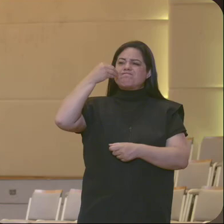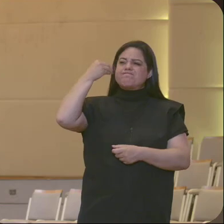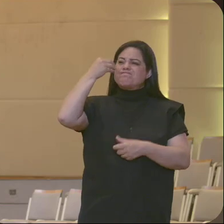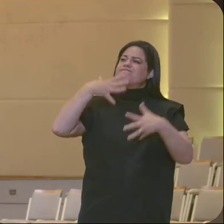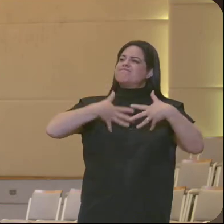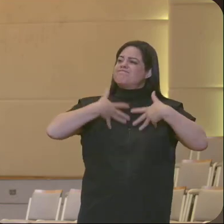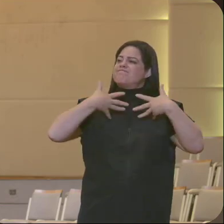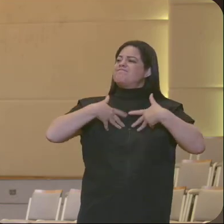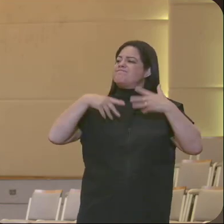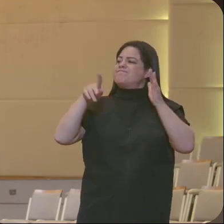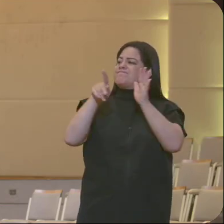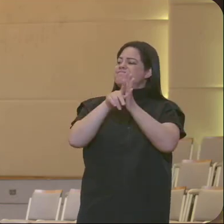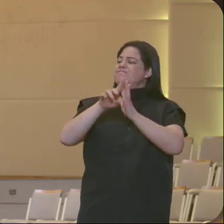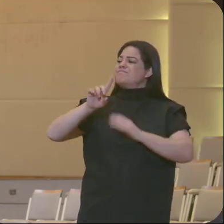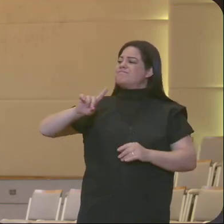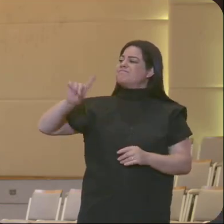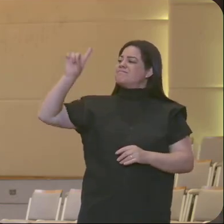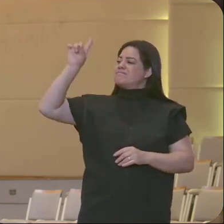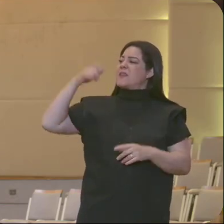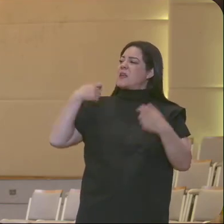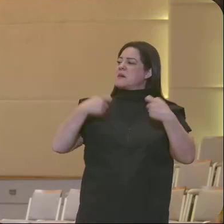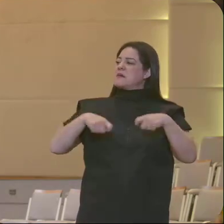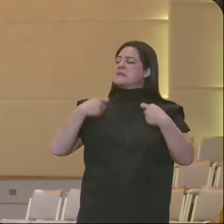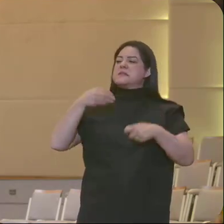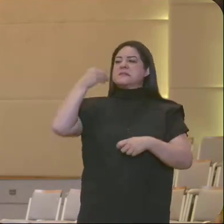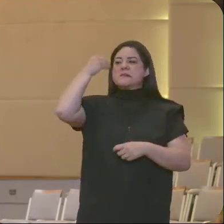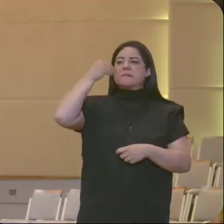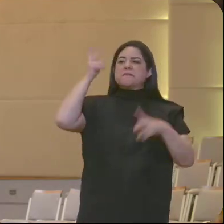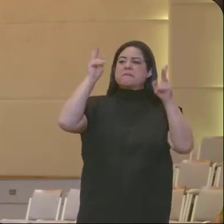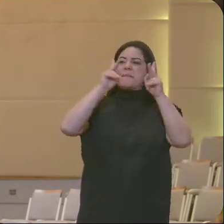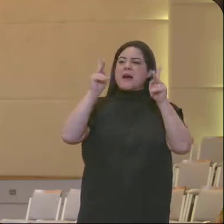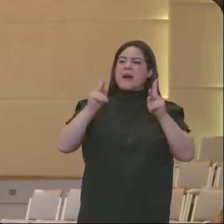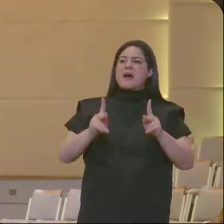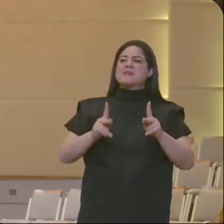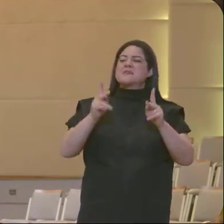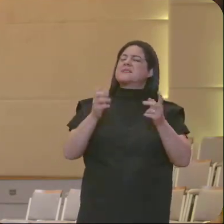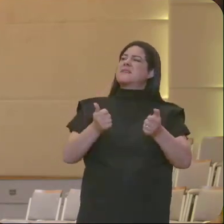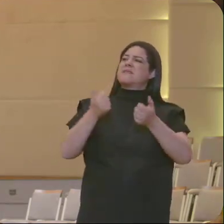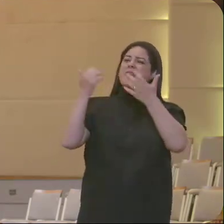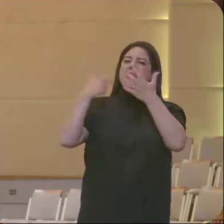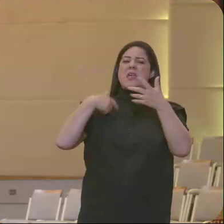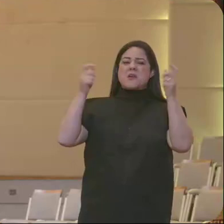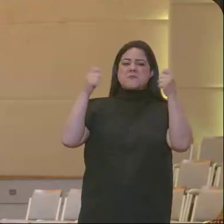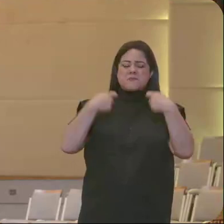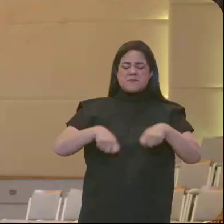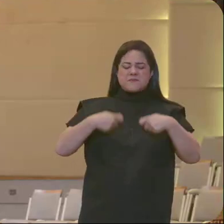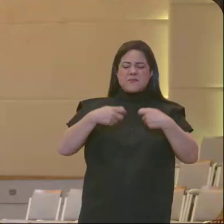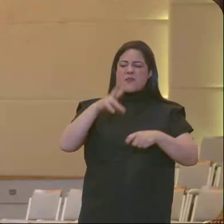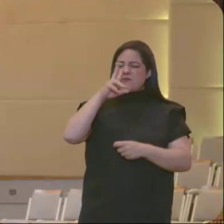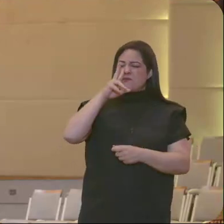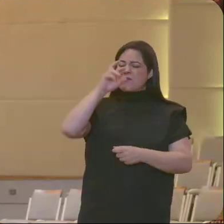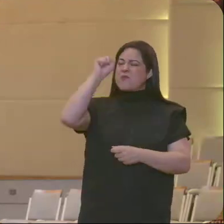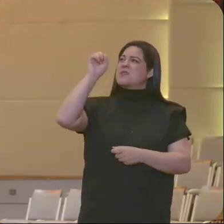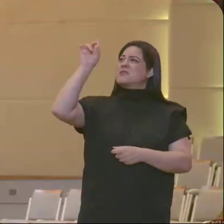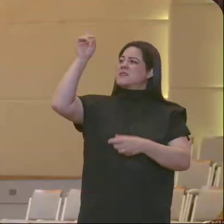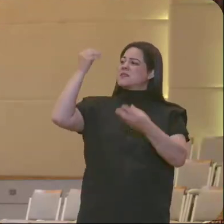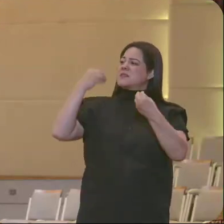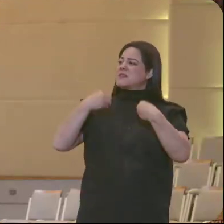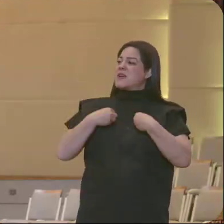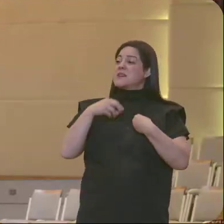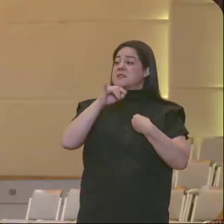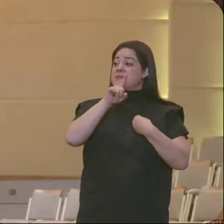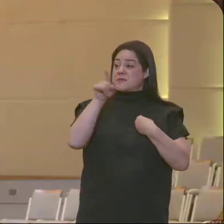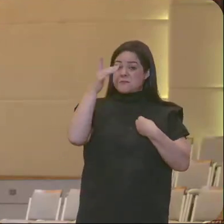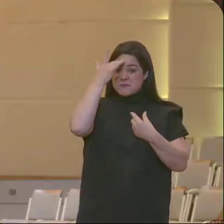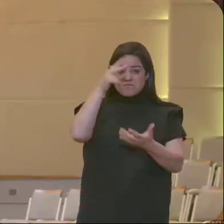alegria sobrenatural. Eu preciso experimentar paz da entrega. Eu preciso da força que Ele tem para me dar. Você é essa pessoa,